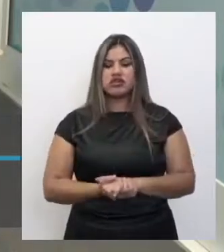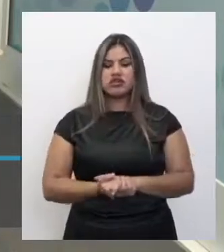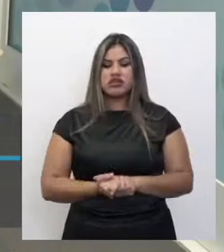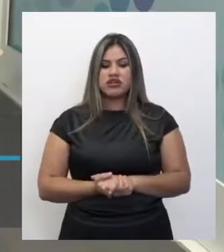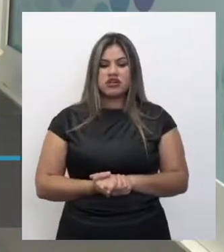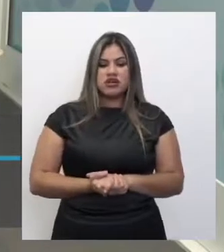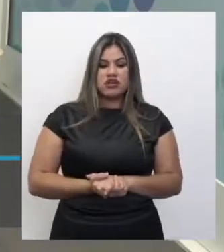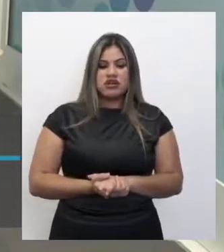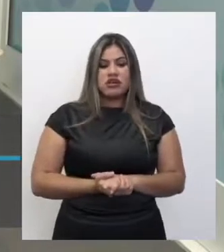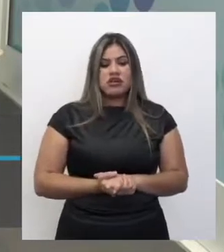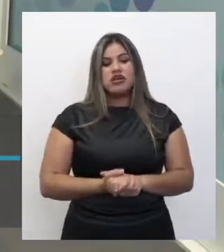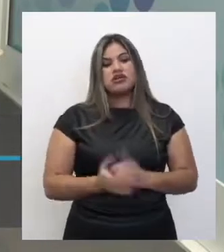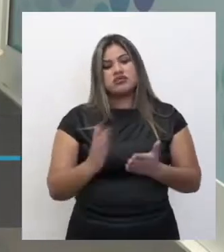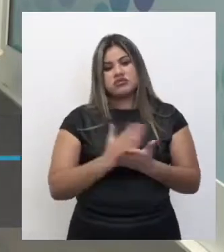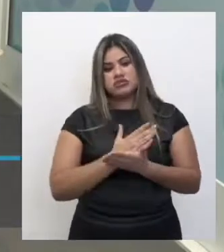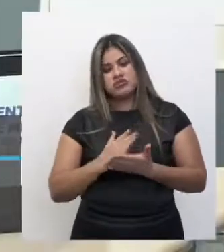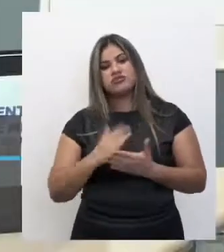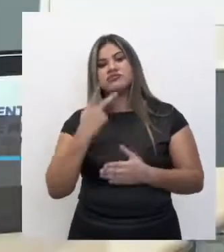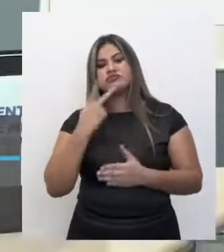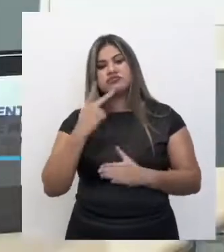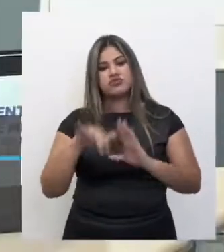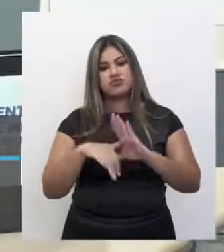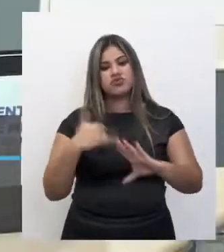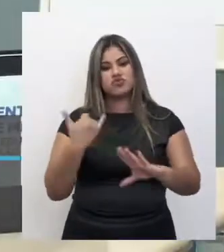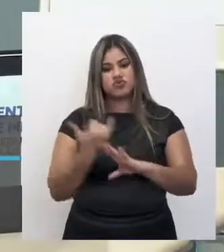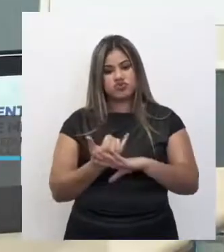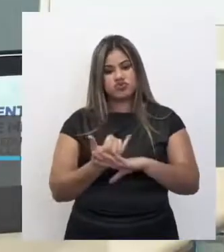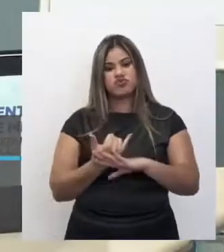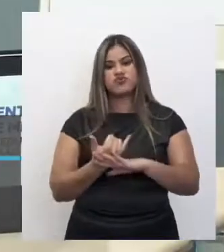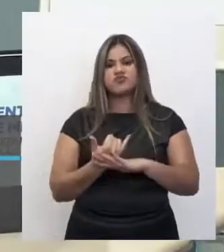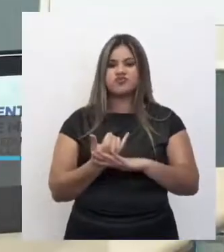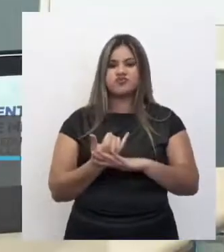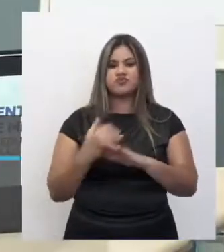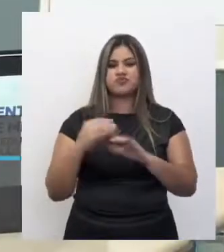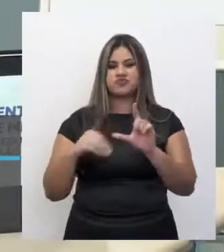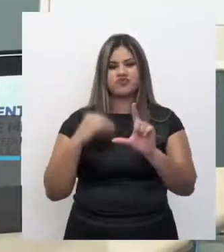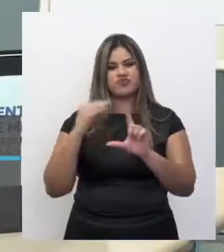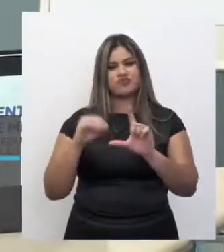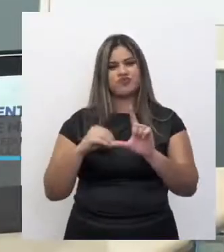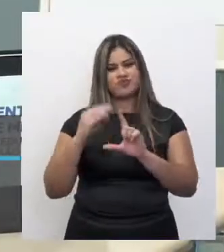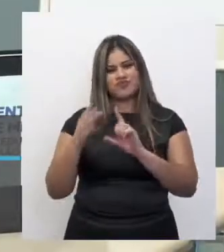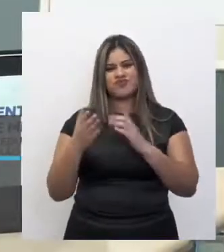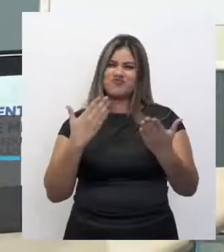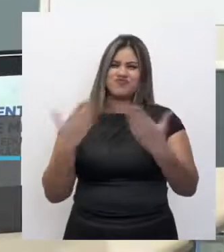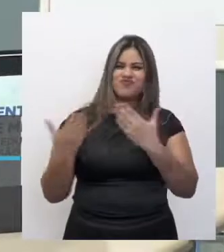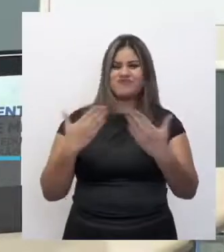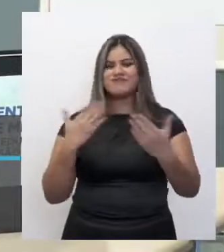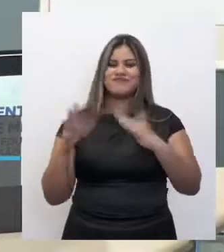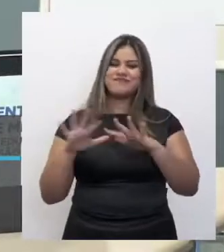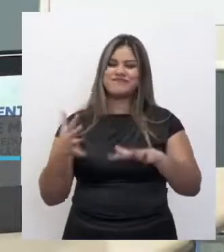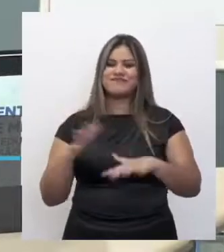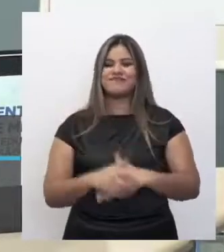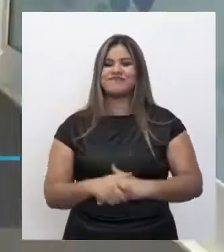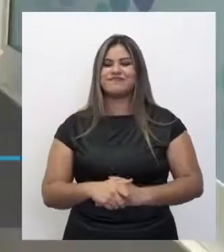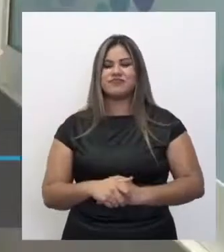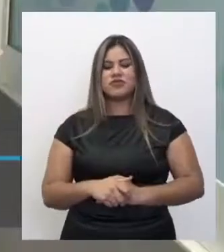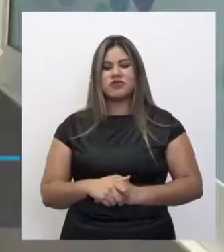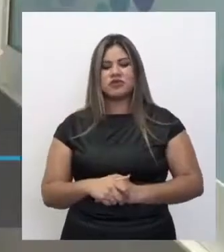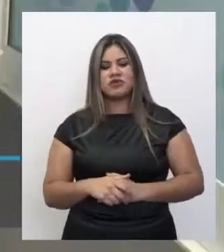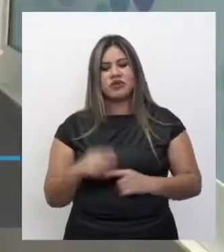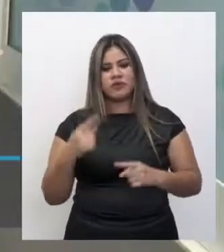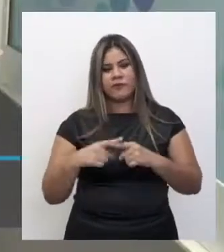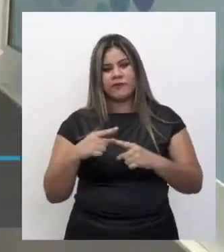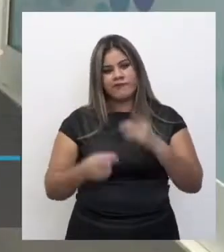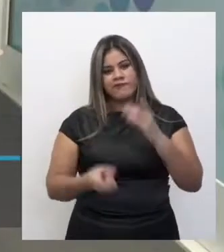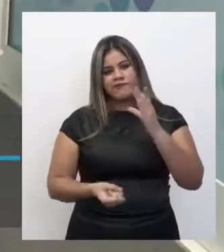bem. Tem gente falando que segue youtubers, que também youtuber hoje em dia já se confunde com blogueiro, né? Uhum. É porque aí vem da origem,